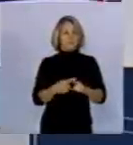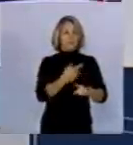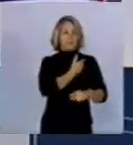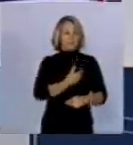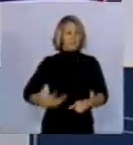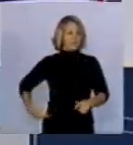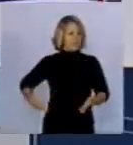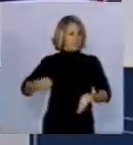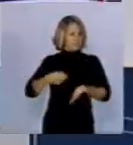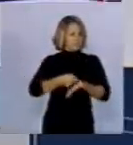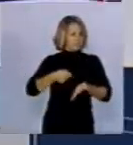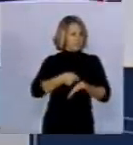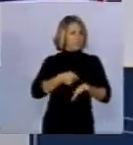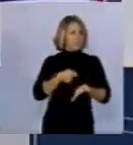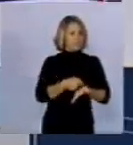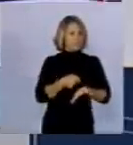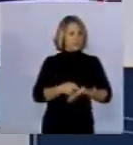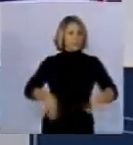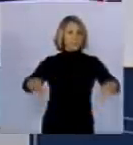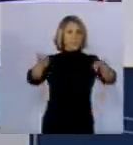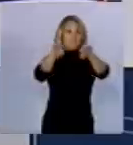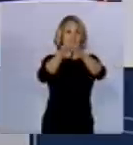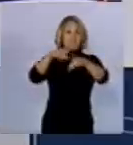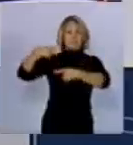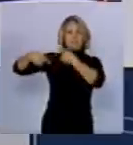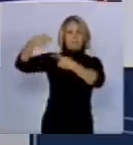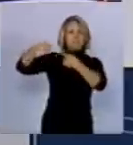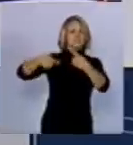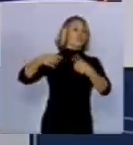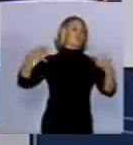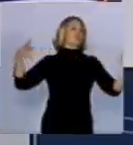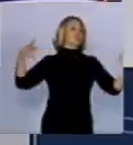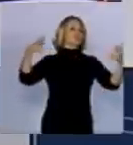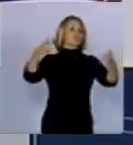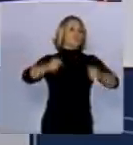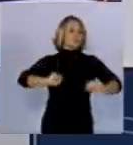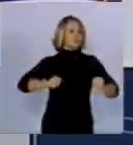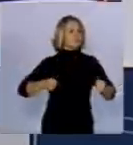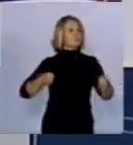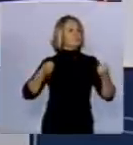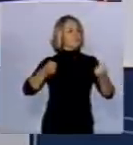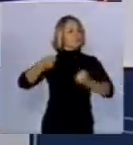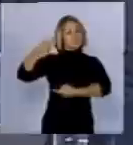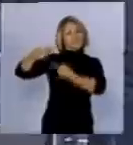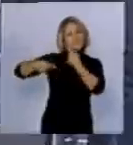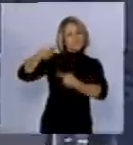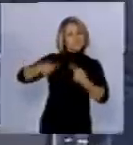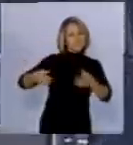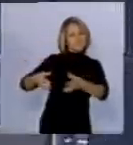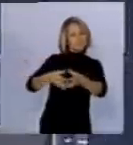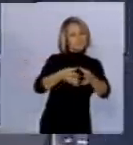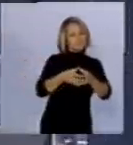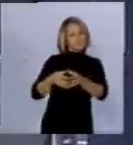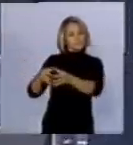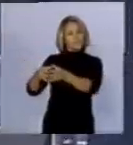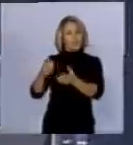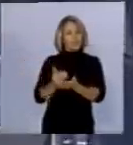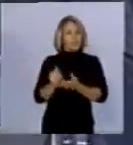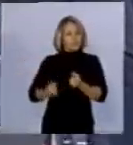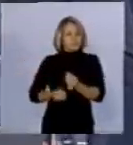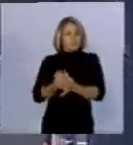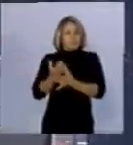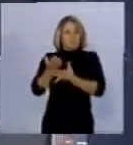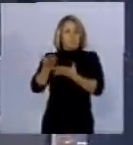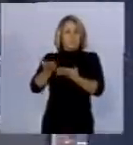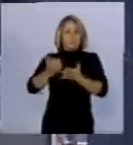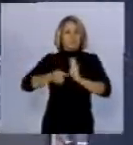intervém no setor e equilibra as condições de competição é que todo o vigor e a competitividade desse setor passa a surgir